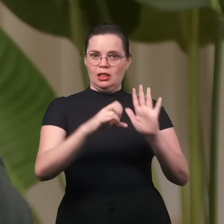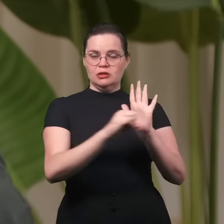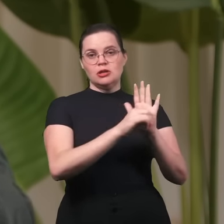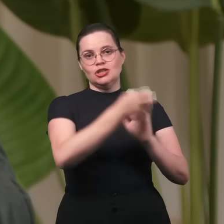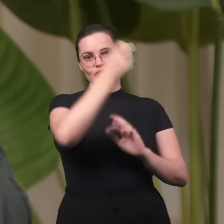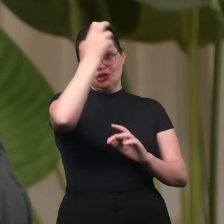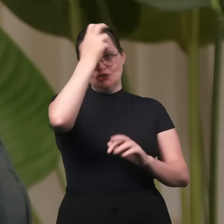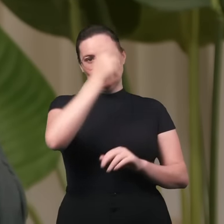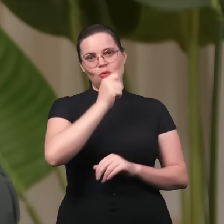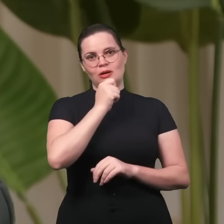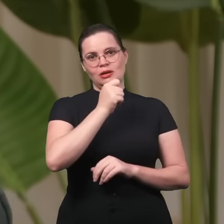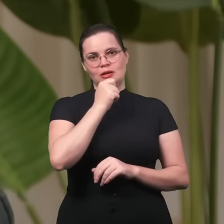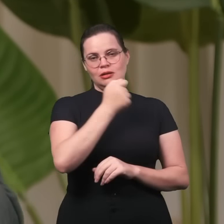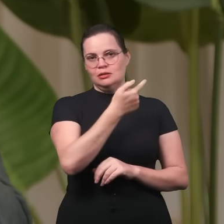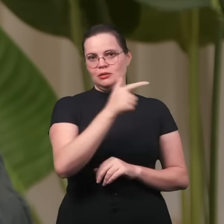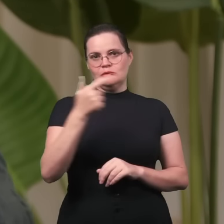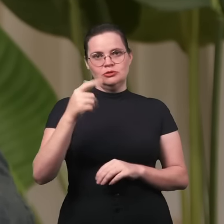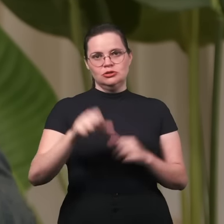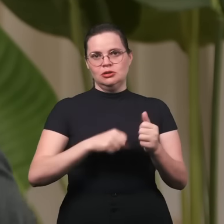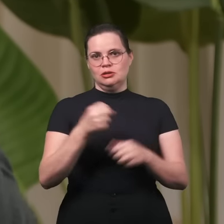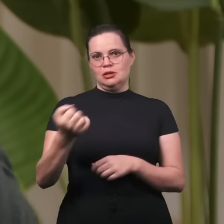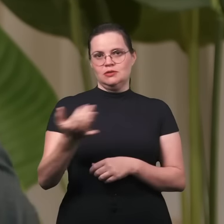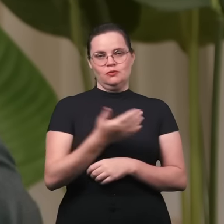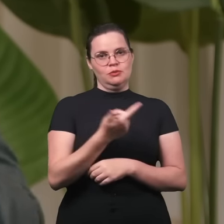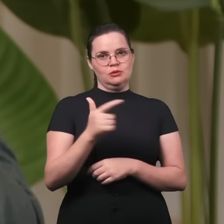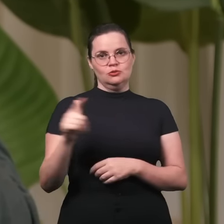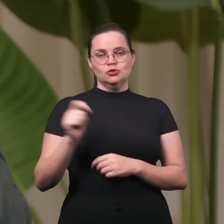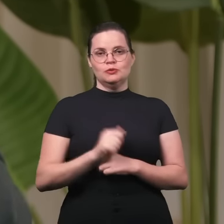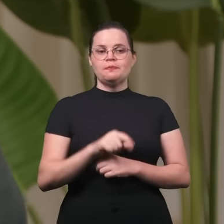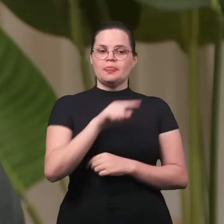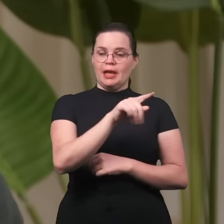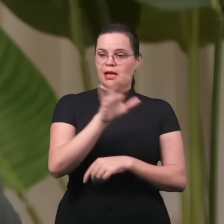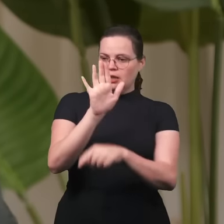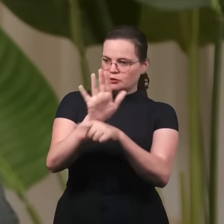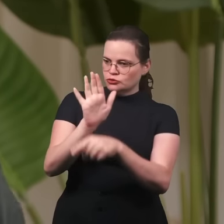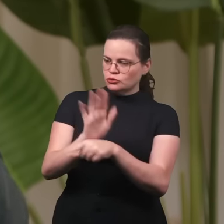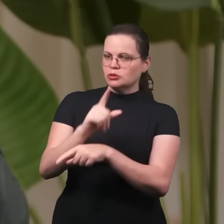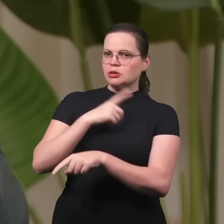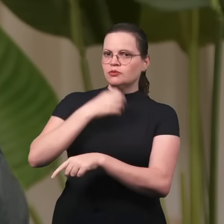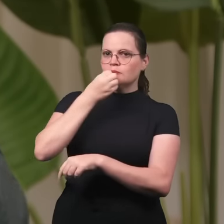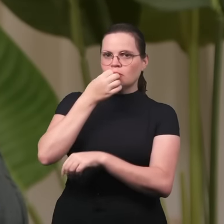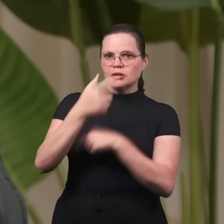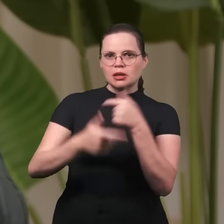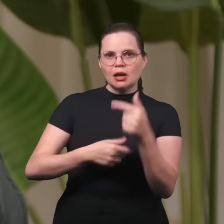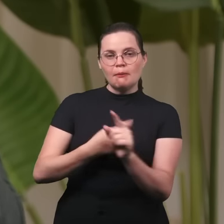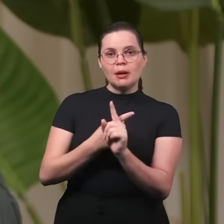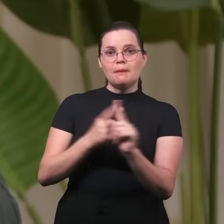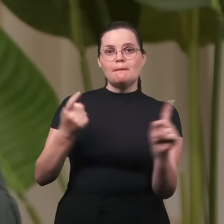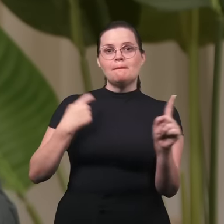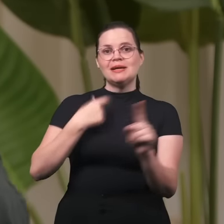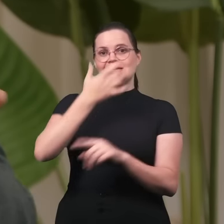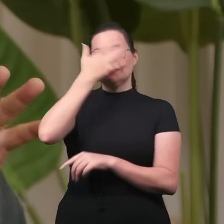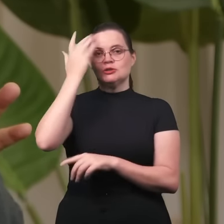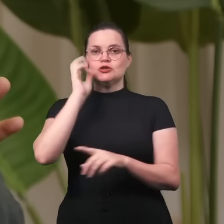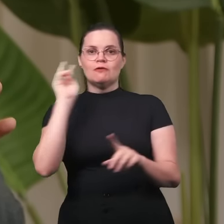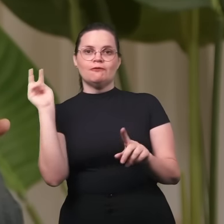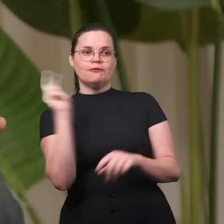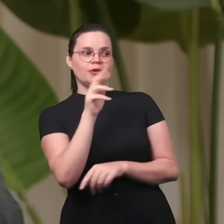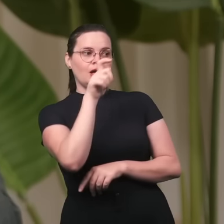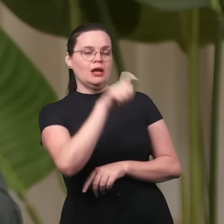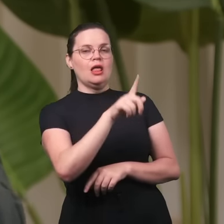ali, ajudou, realizou boas obras, mas ele ainda era visto como